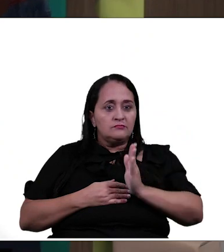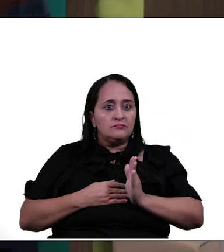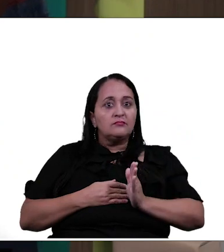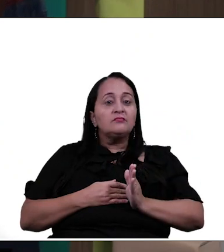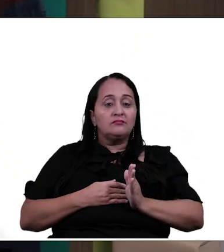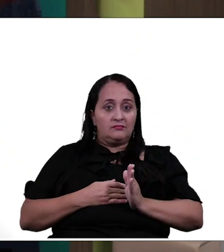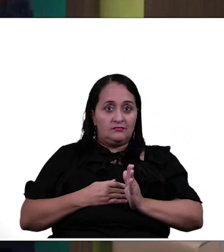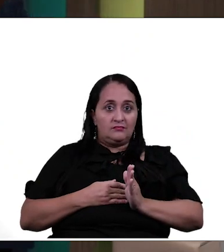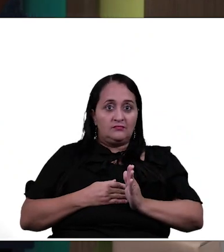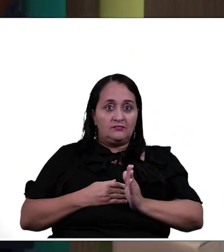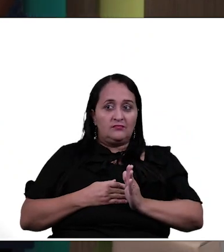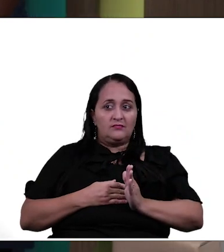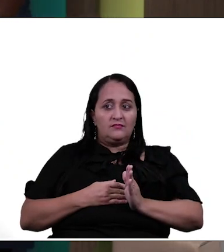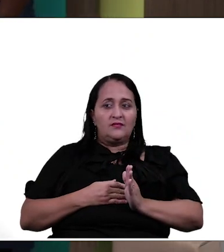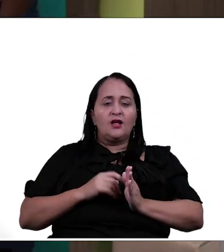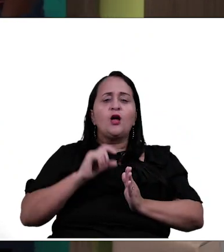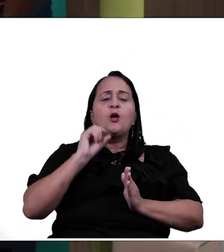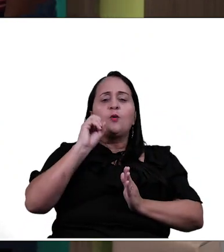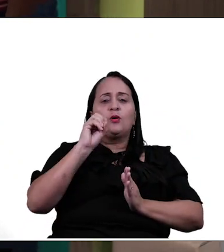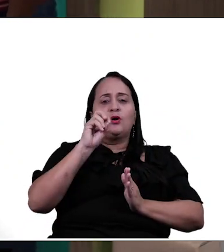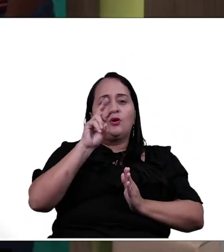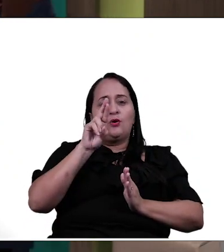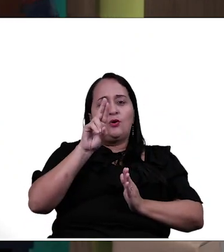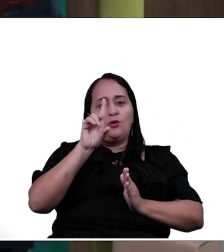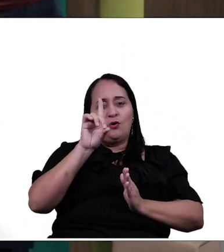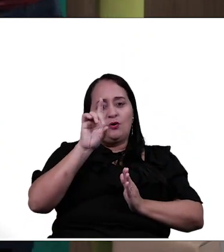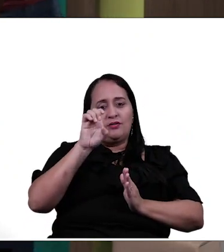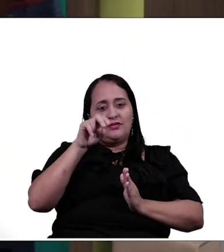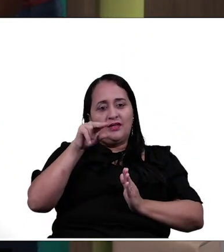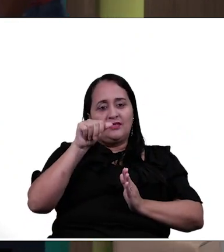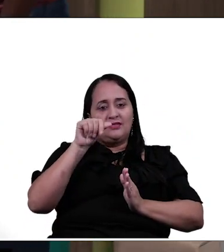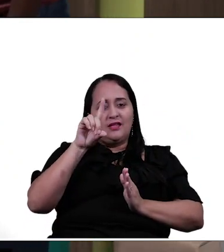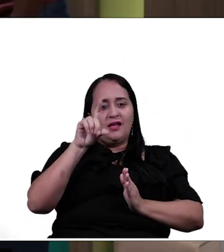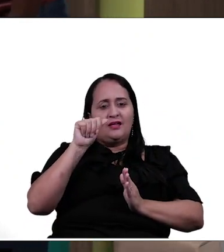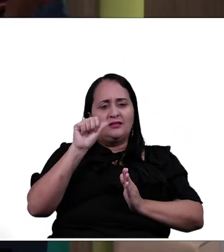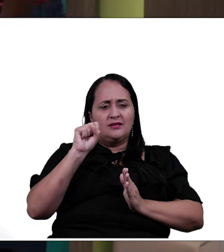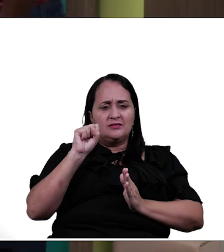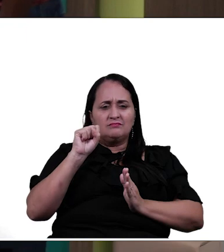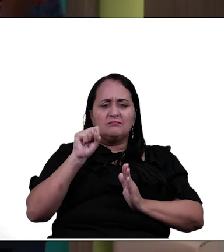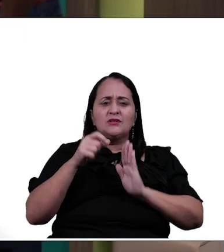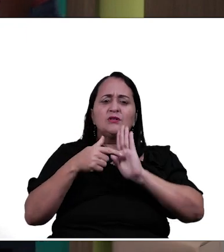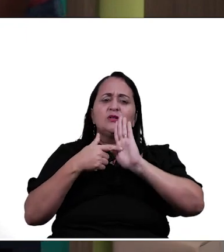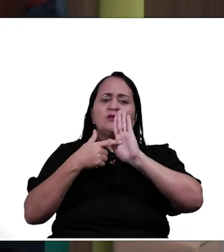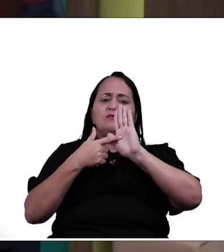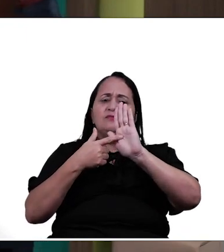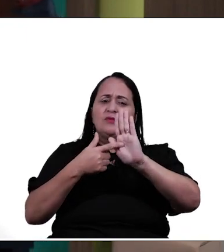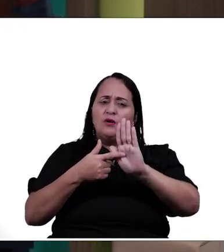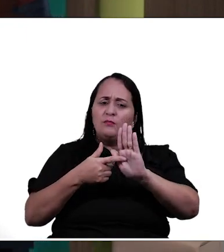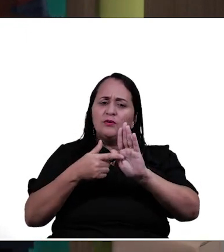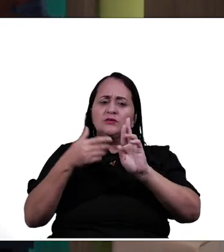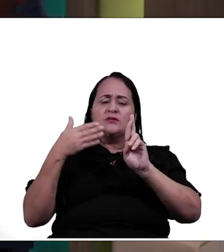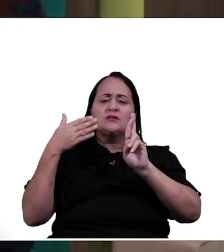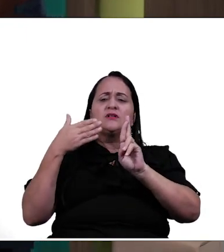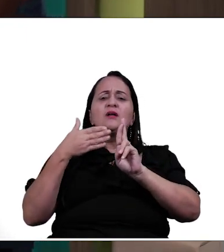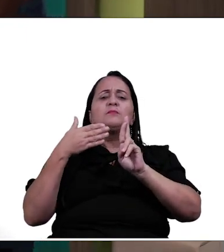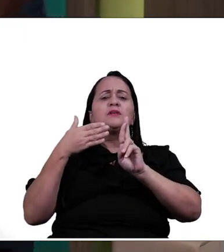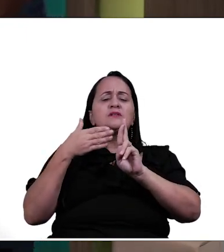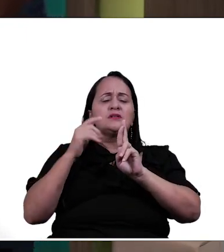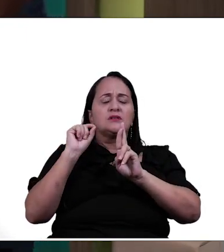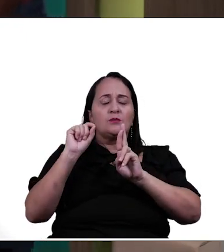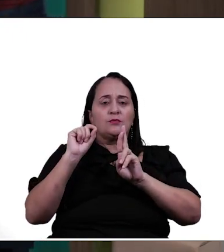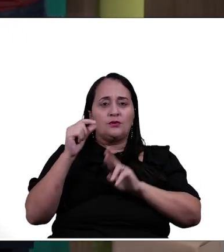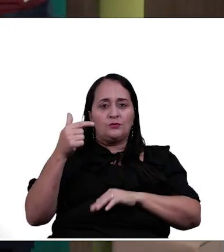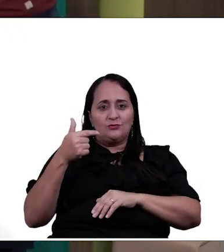um algarismo aqui que eu chamo de intruso. Ele não faz parte do período. Então, essa dízima é